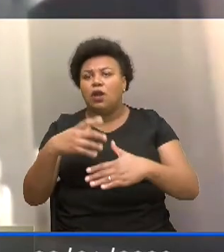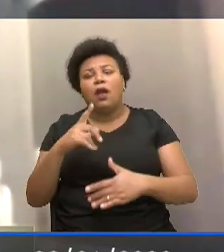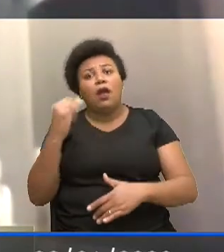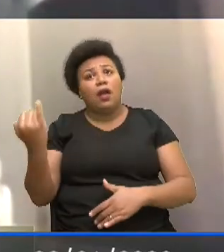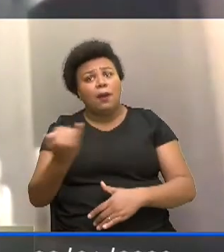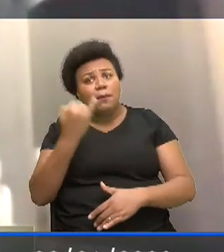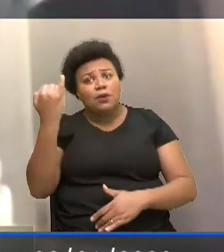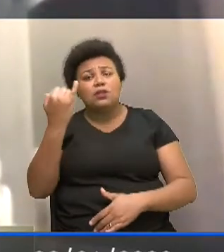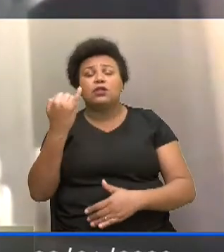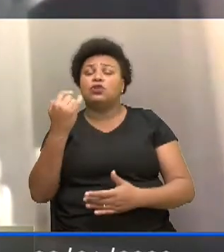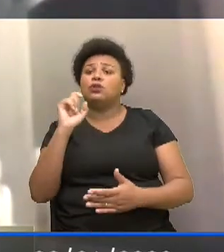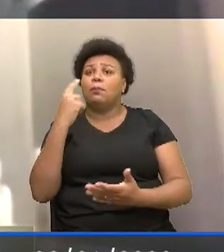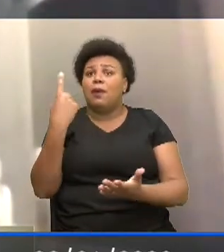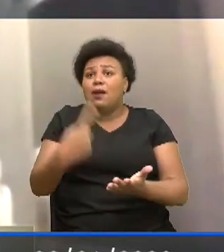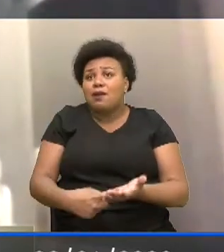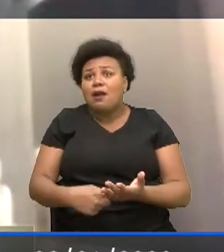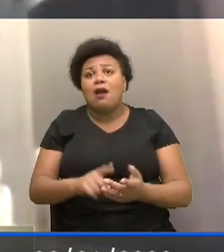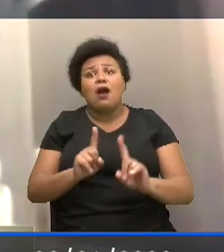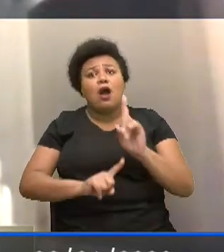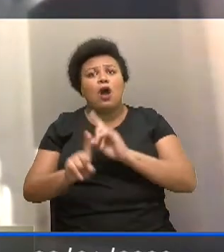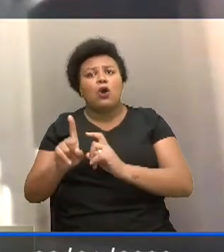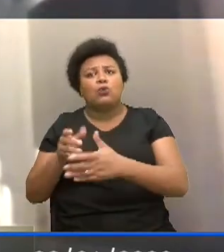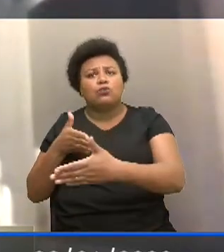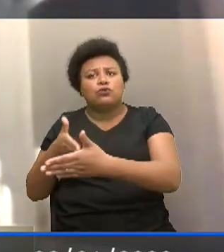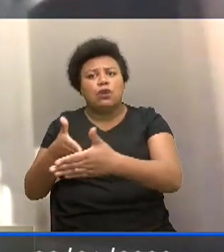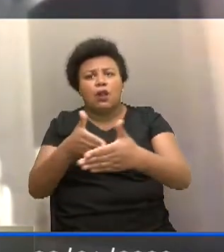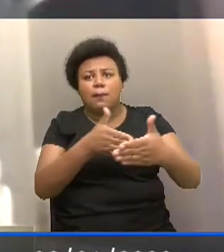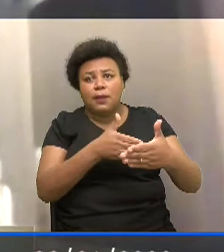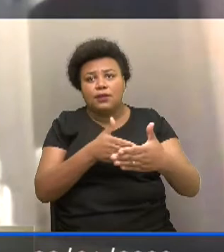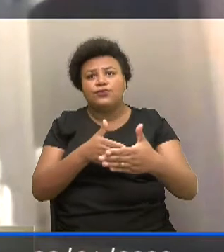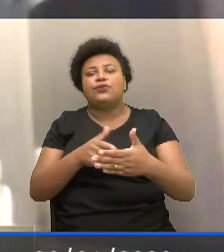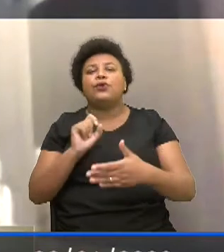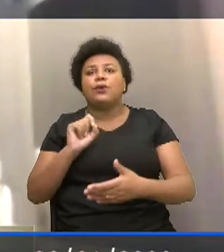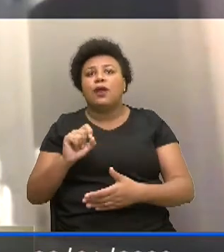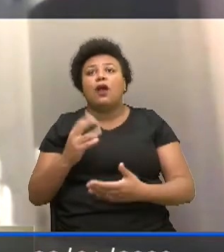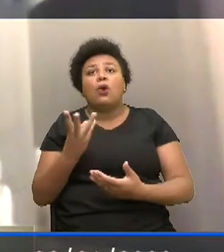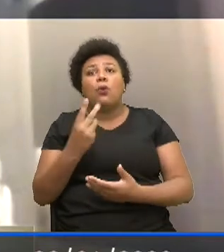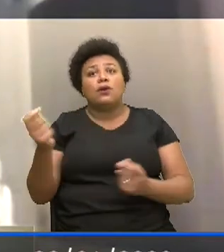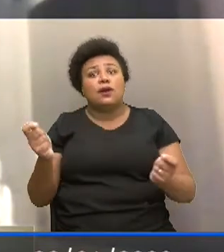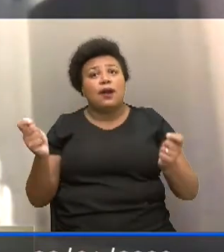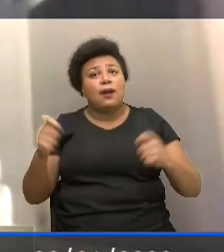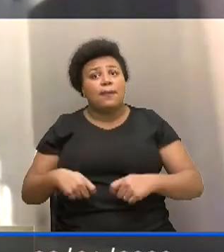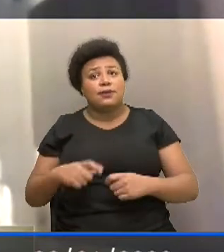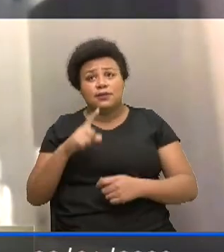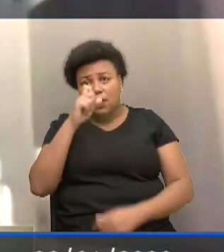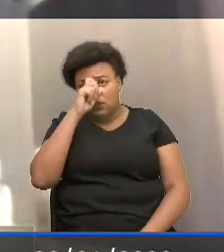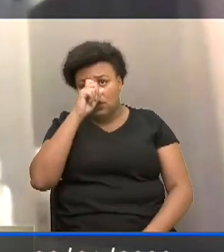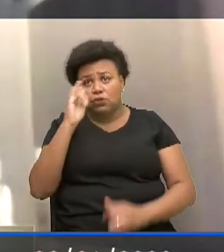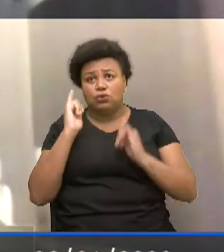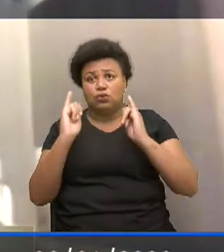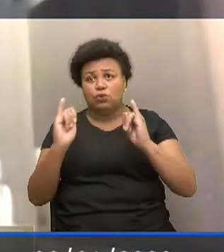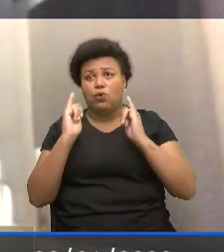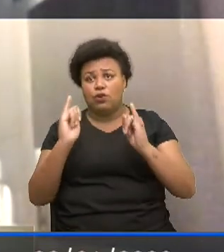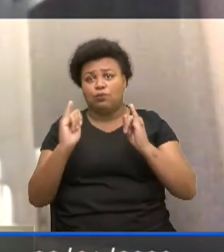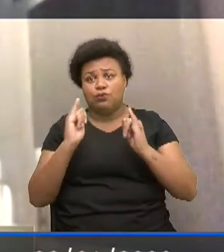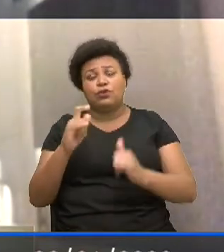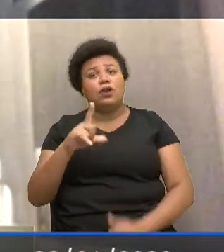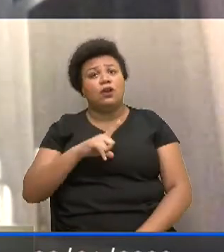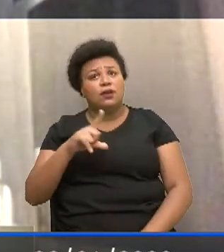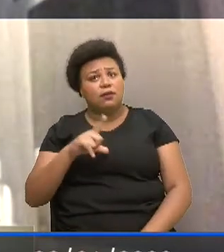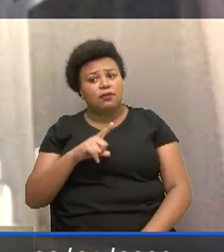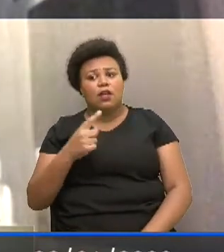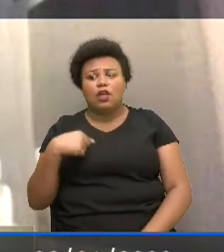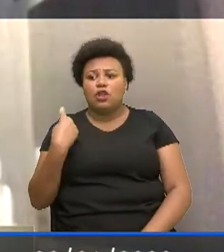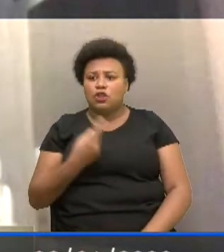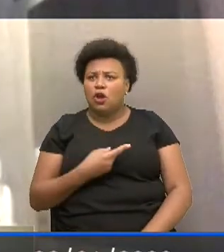importante fixar alguma restrição quanto à capacidade máxima dos ônibus, né? Para que haja, nós